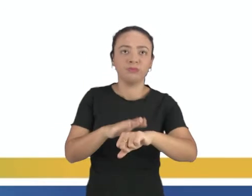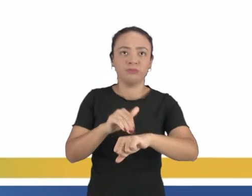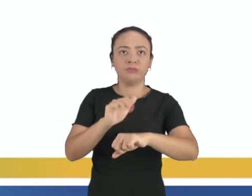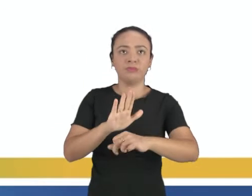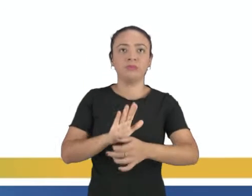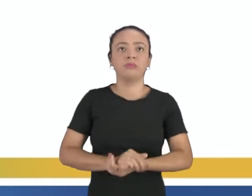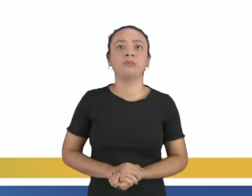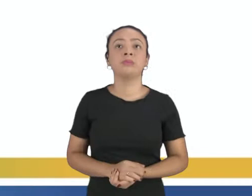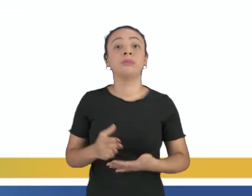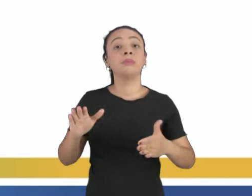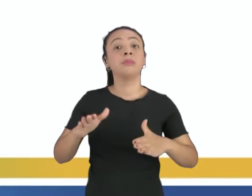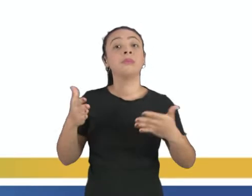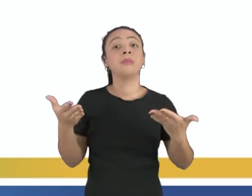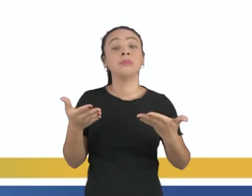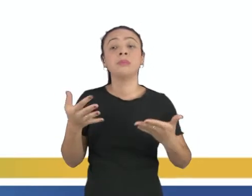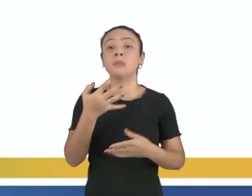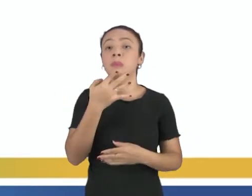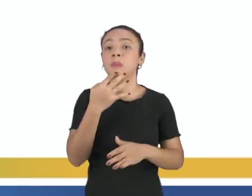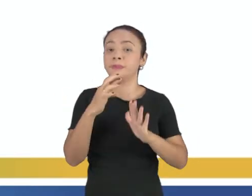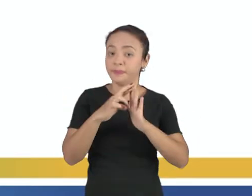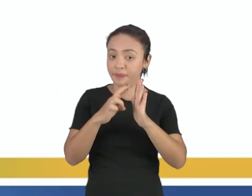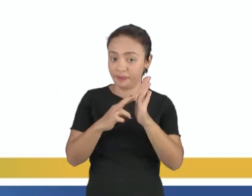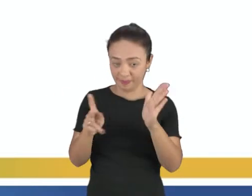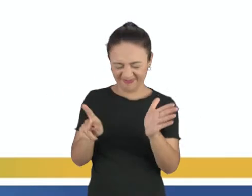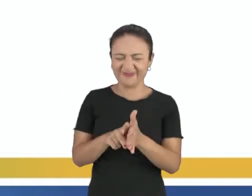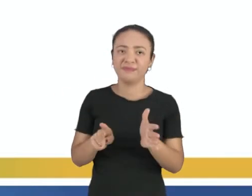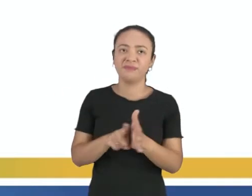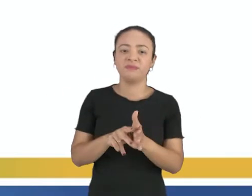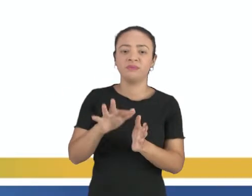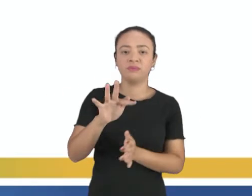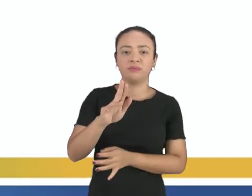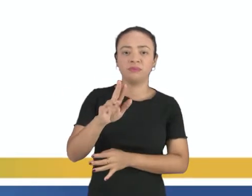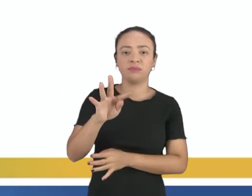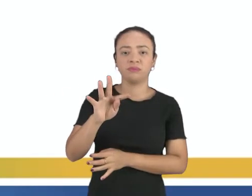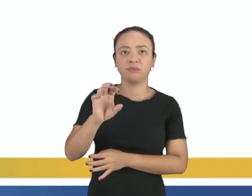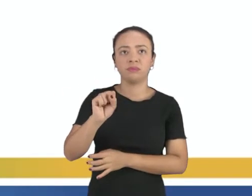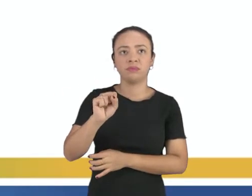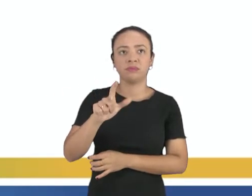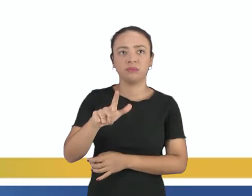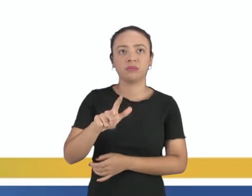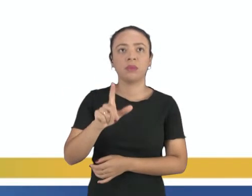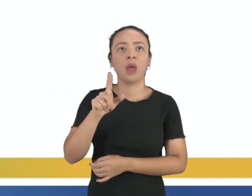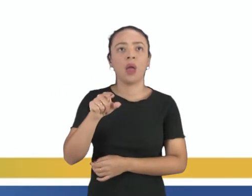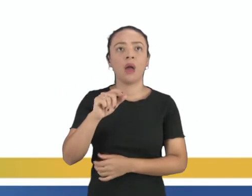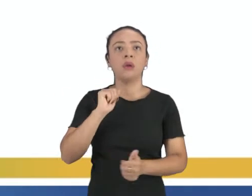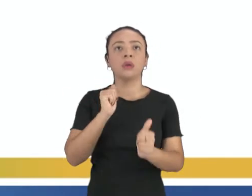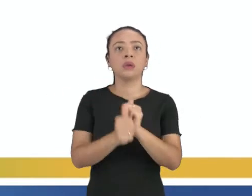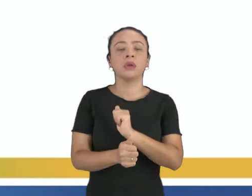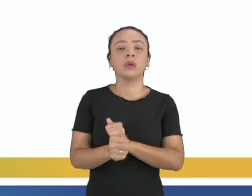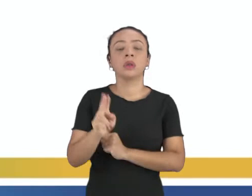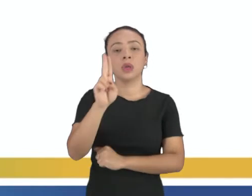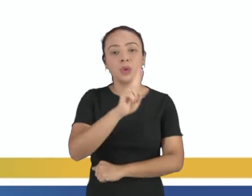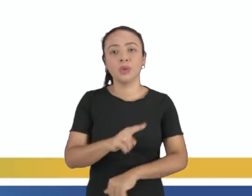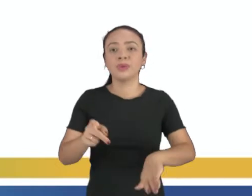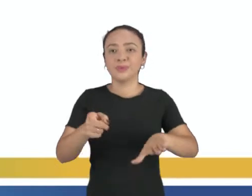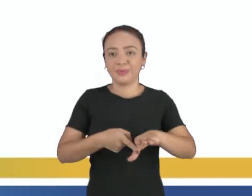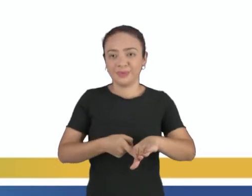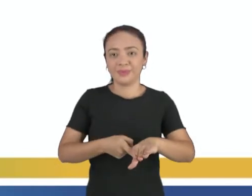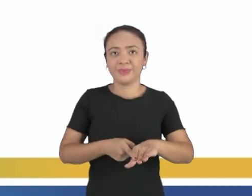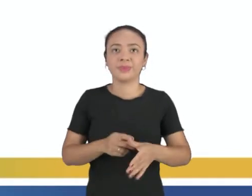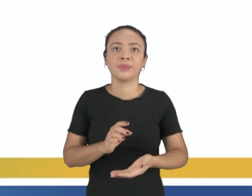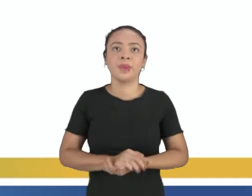Continuando, vamos falar agora sobre algumas regrinhas do futsal. O futsal é um esporte jogado com os pés,